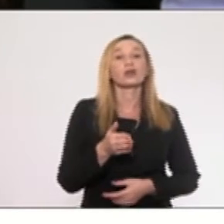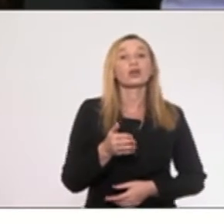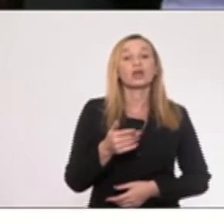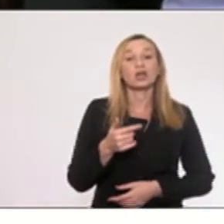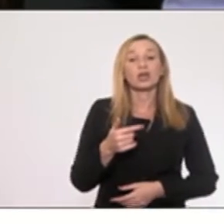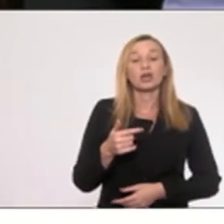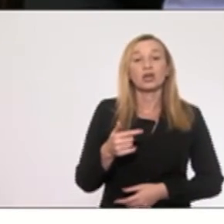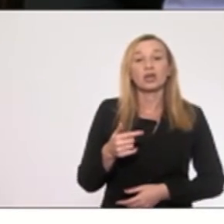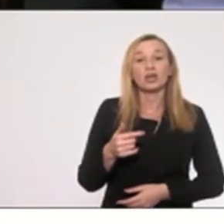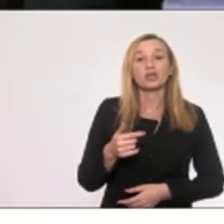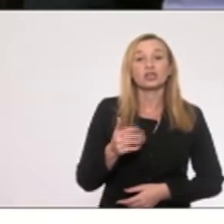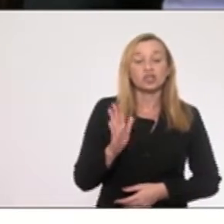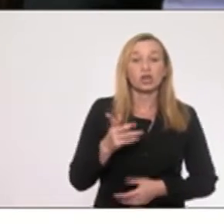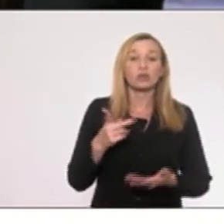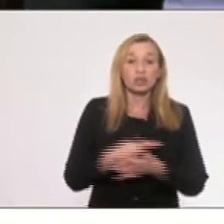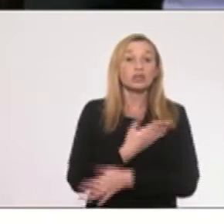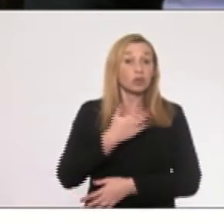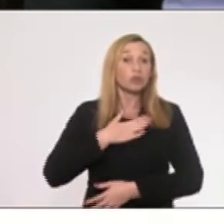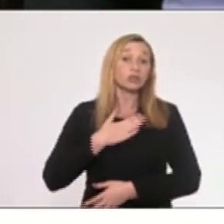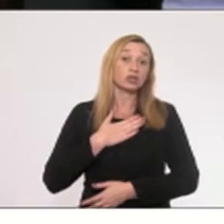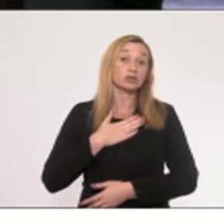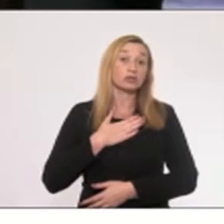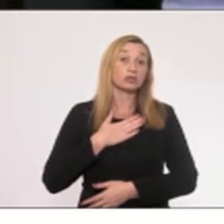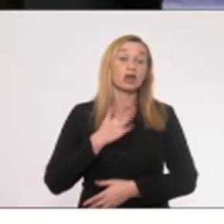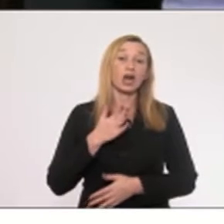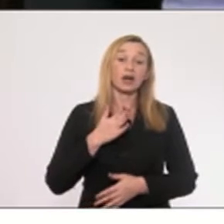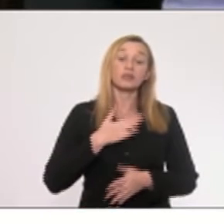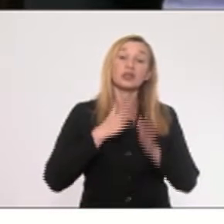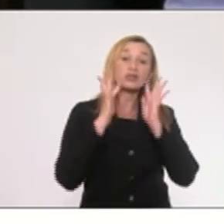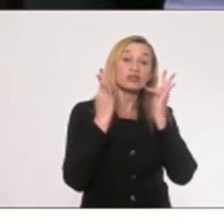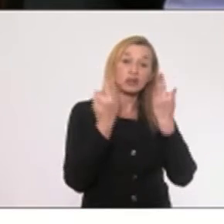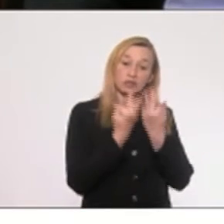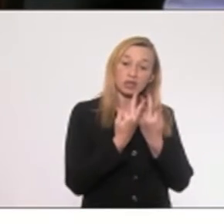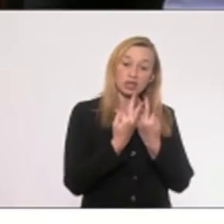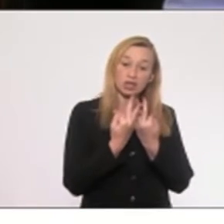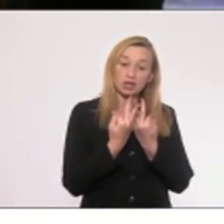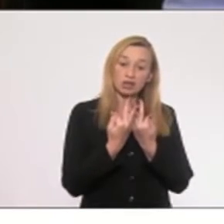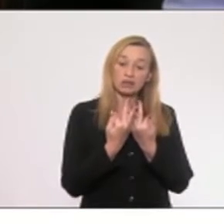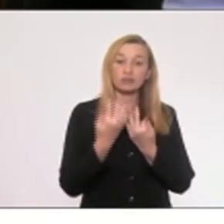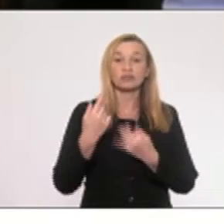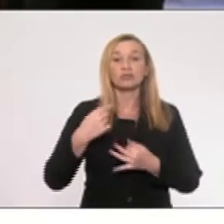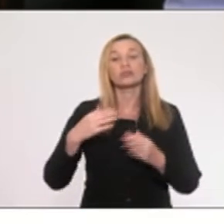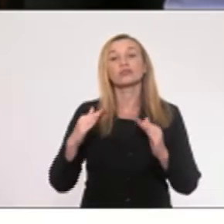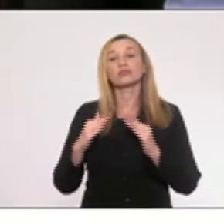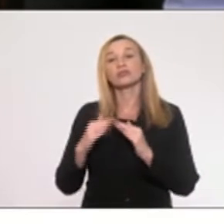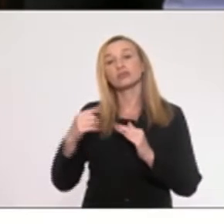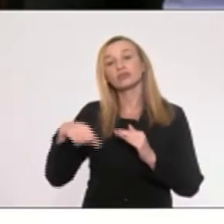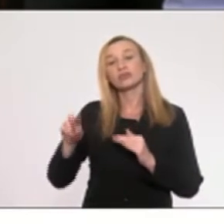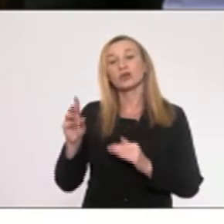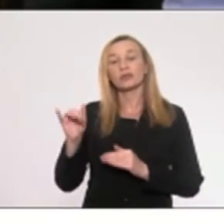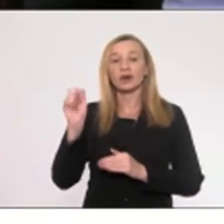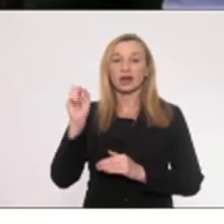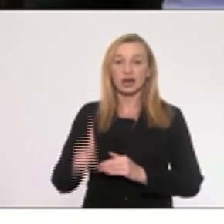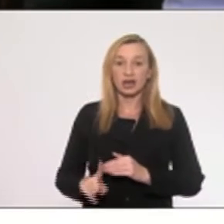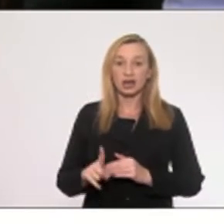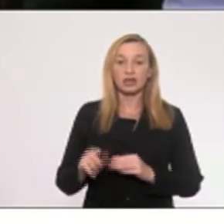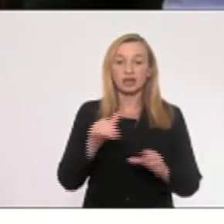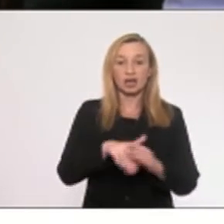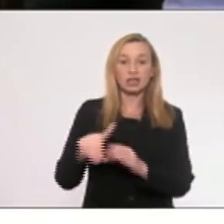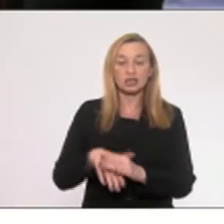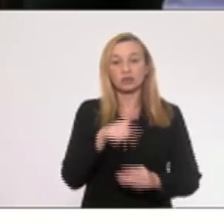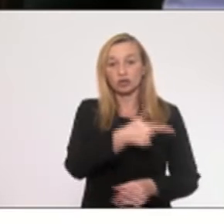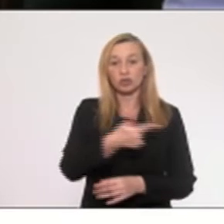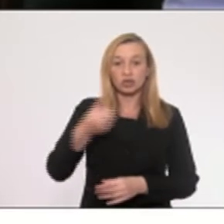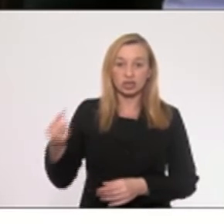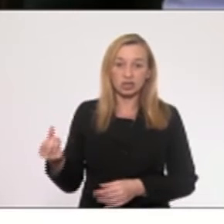fui vítima disso. Na verdade, a minha família era credora do município de Macaé, e nas eleições de 2016 que eu